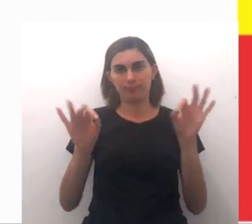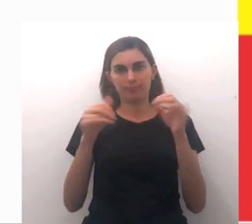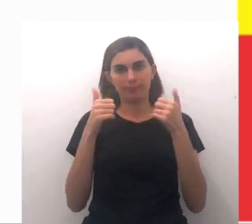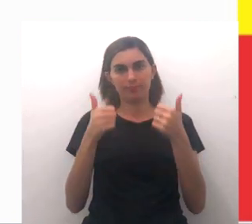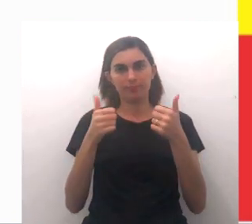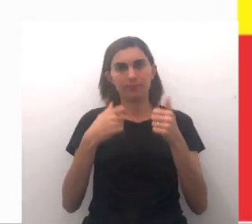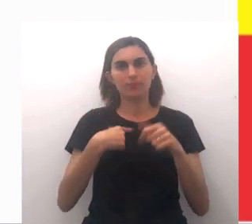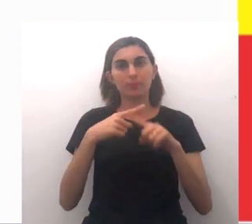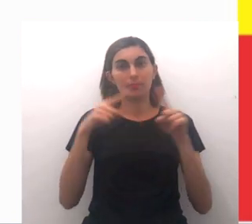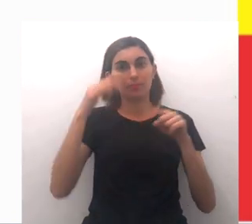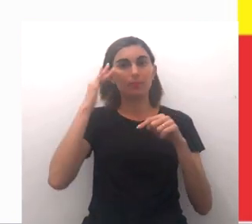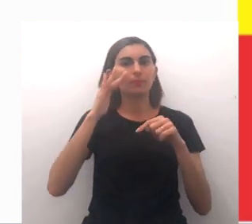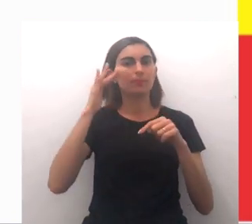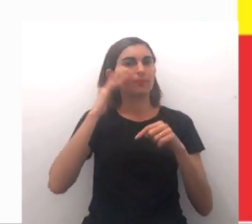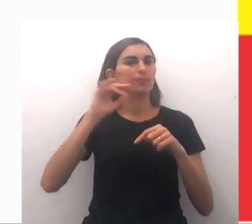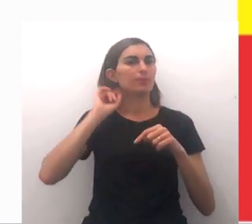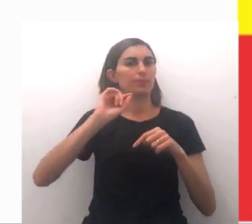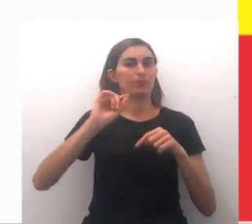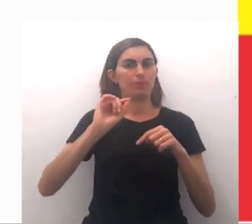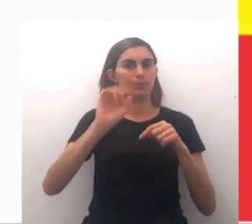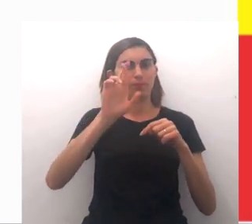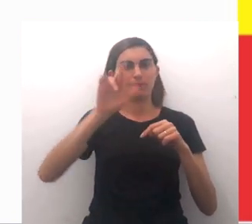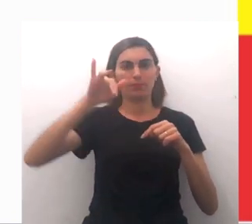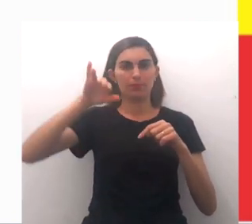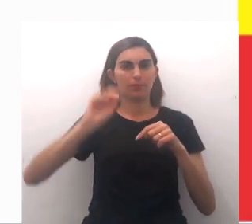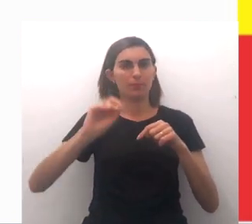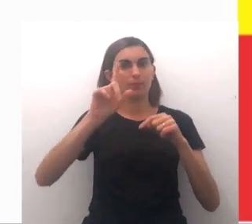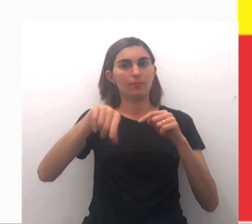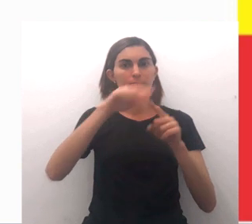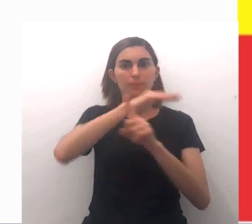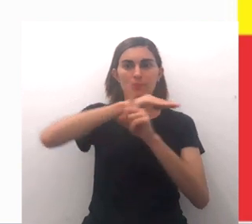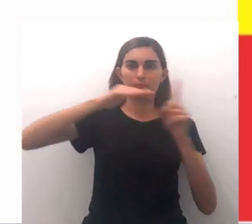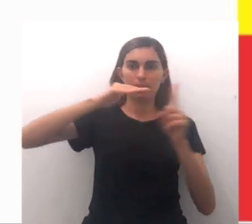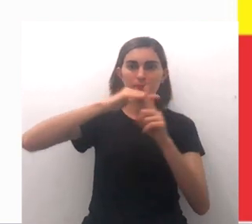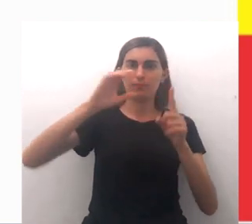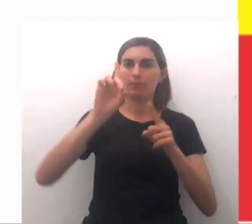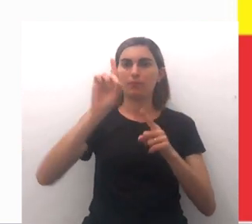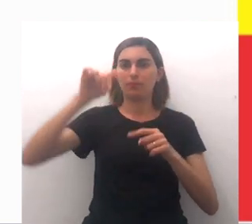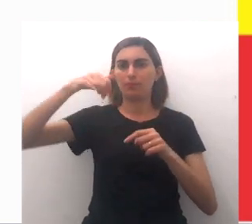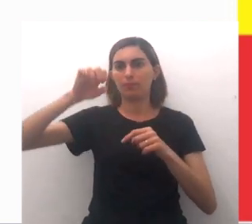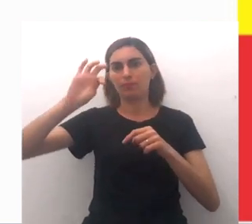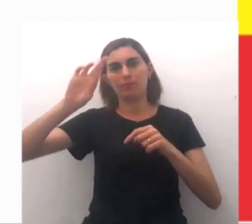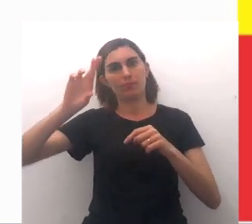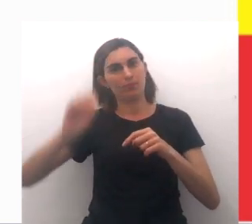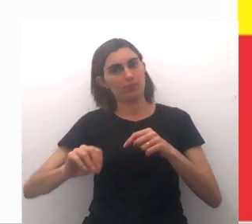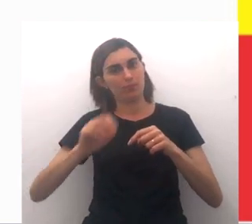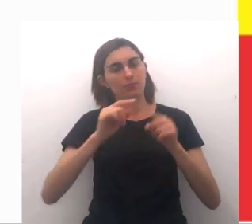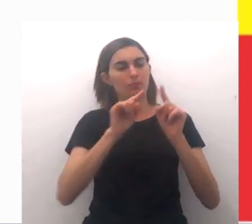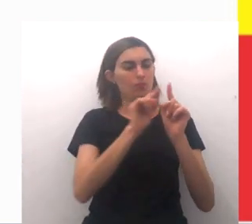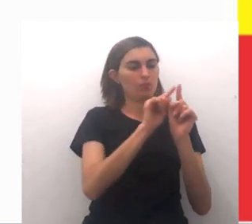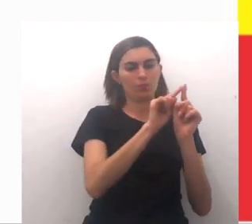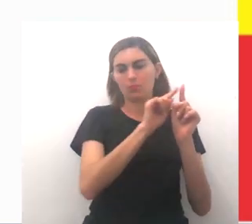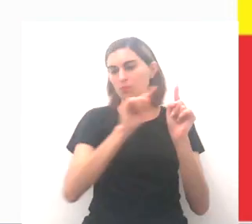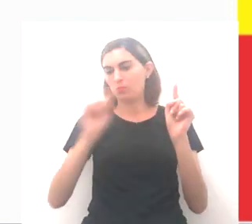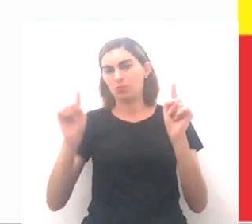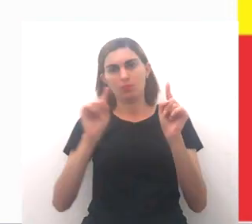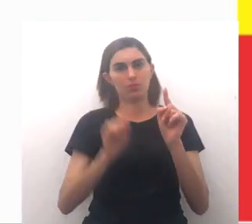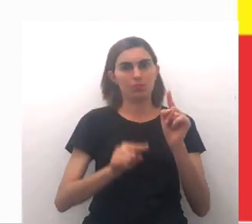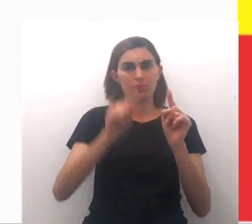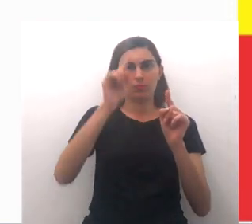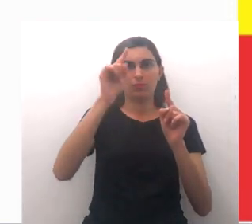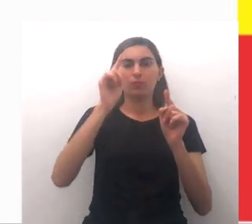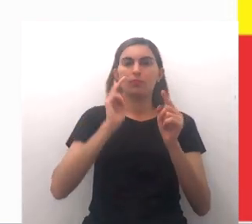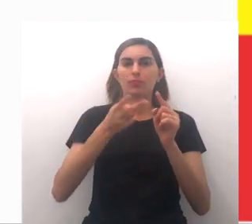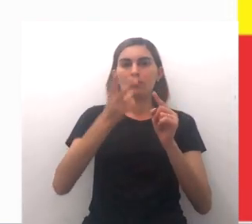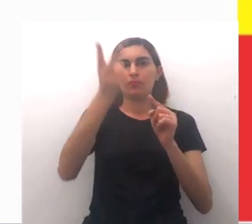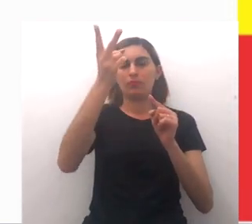entenda o seguinte, que o raio é a metade do diâmetro. Então se eu vou de uma borda a outra no centro, e se eu continuar do